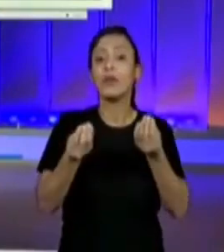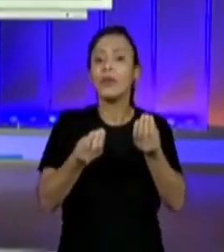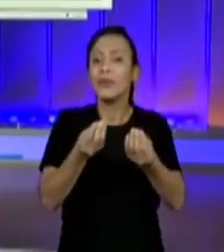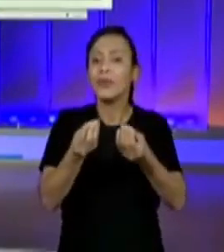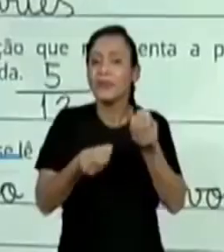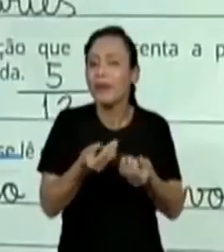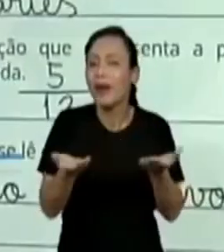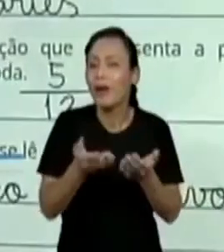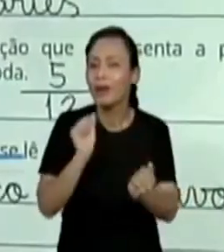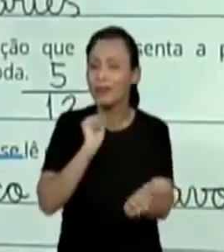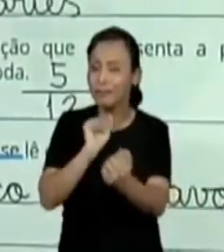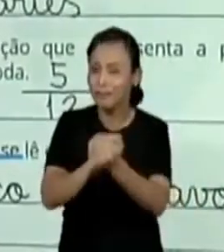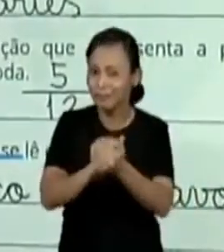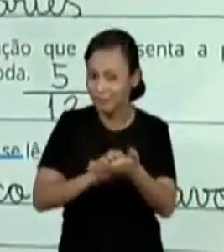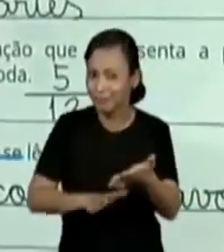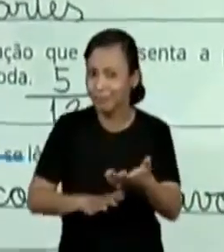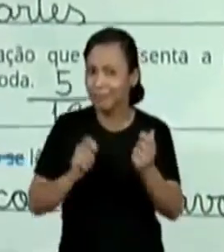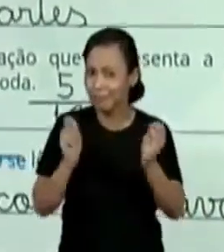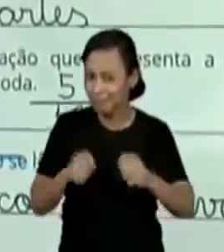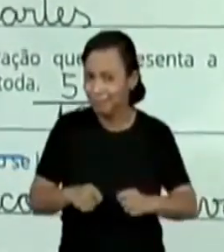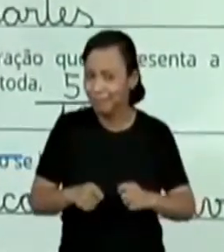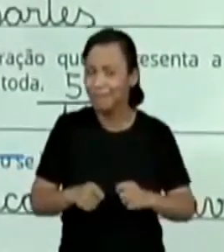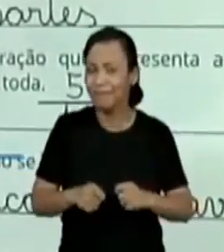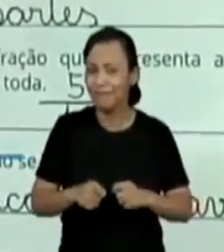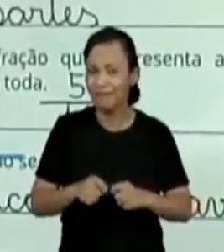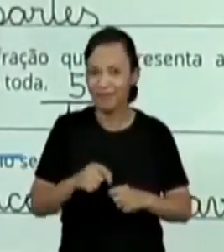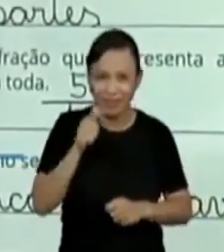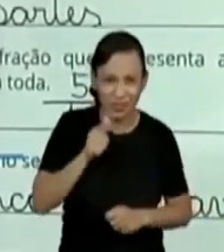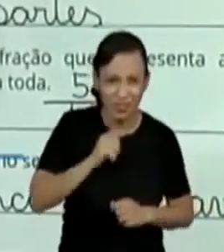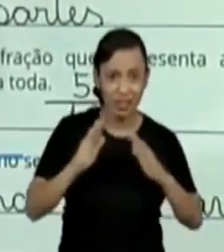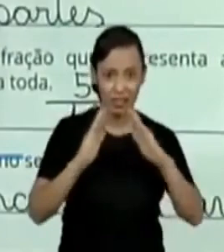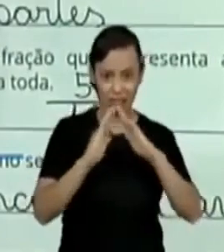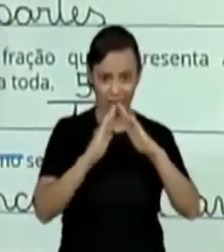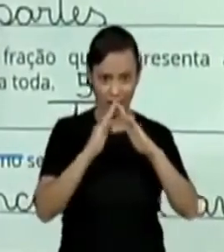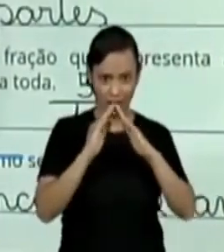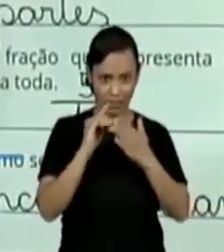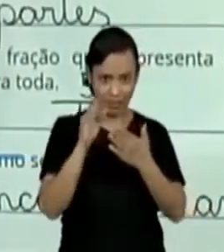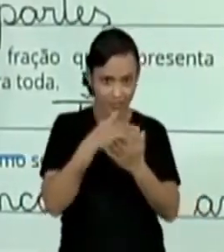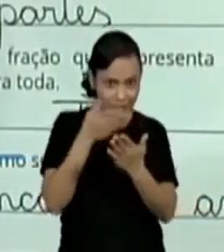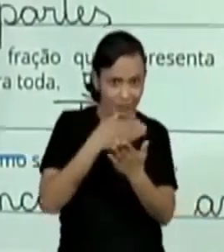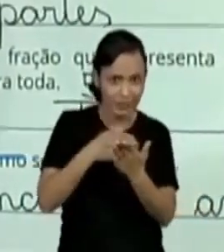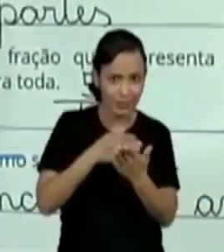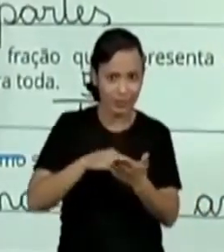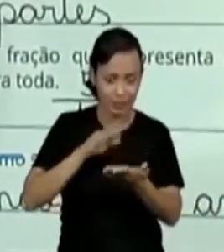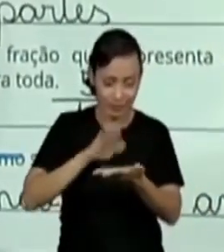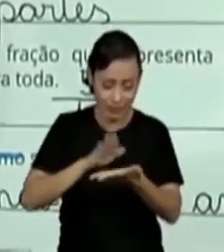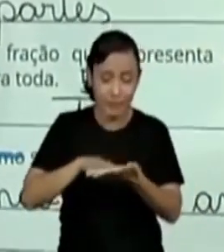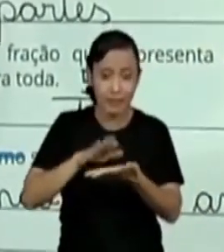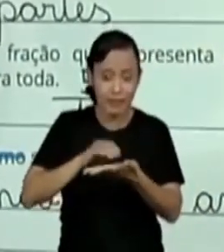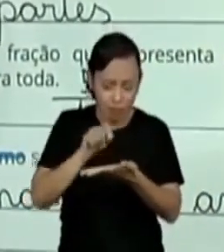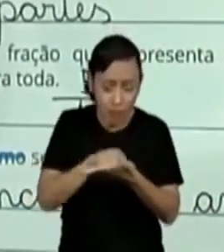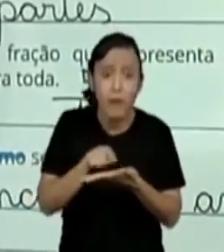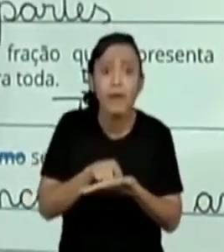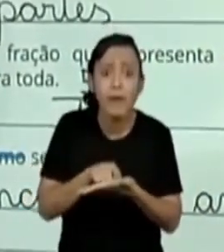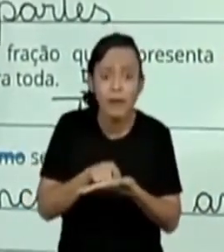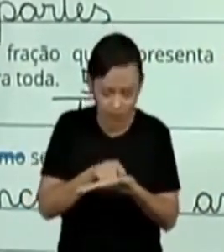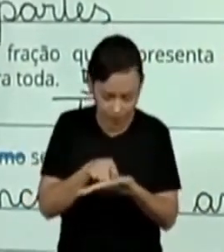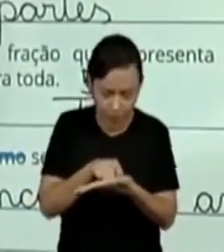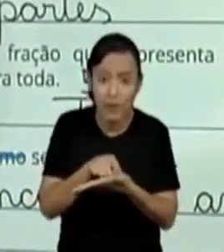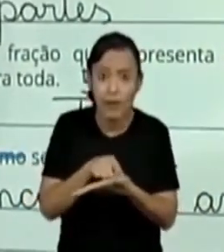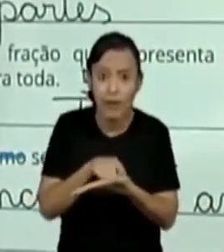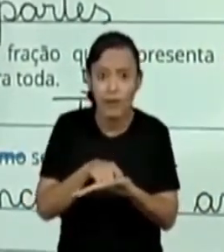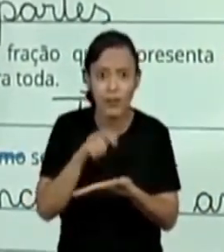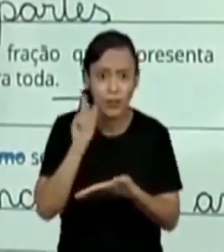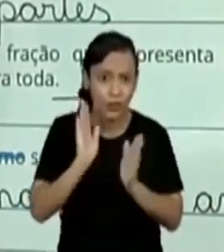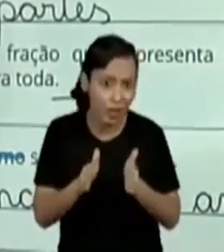realizar aí as atividades você está fazendo as atividades no seu material no seu caderno tome nota